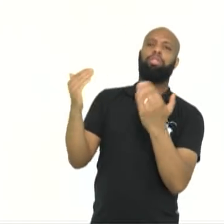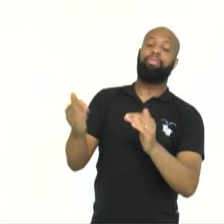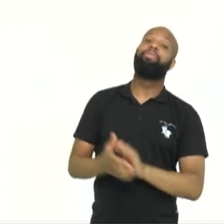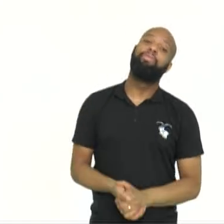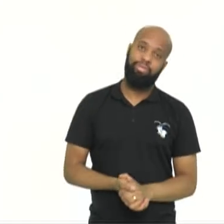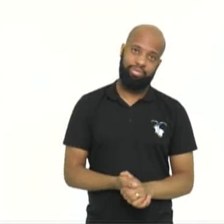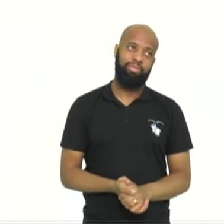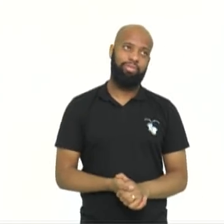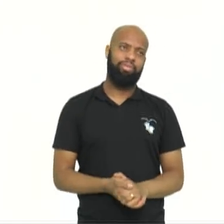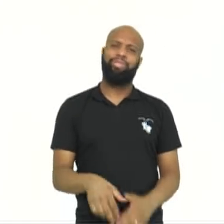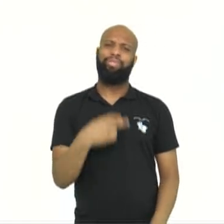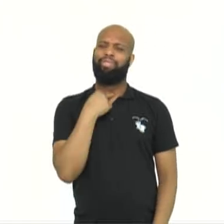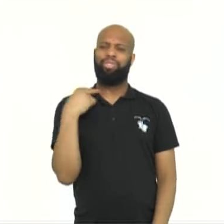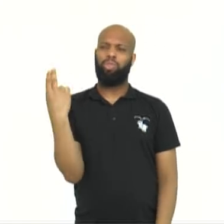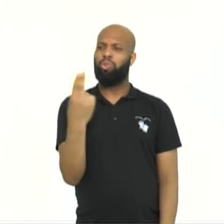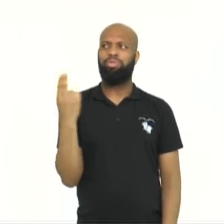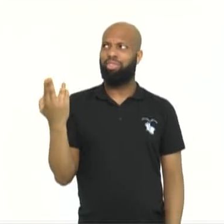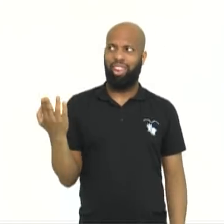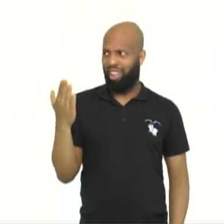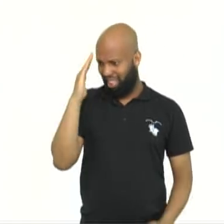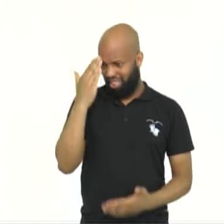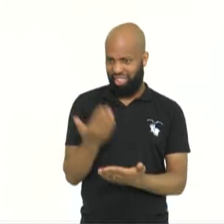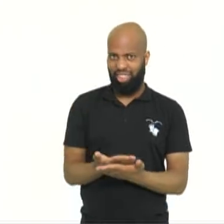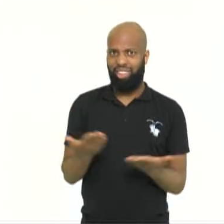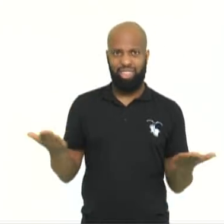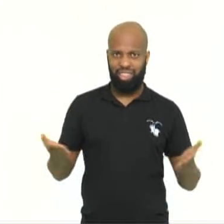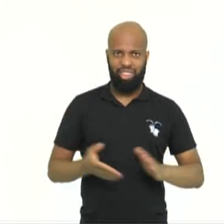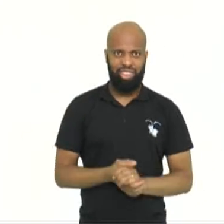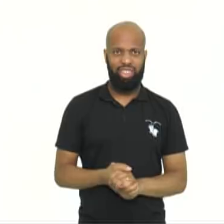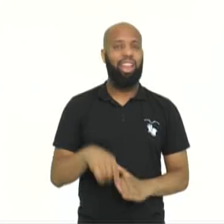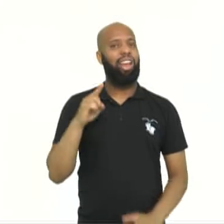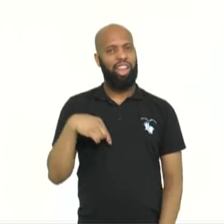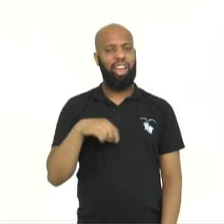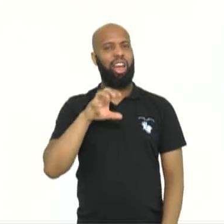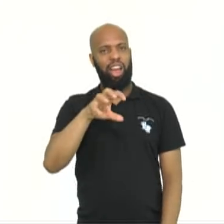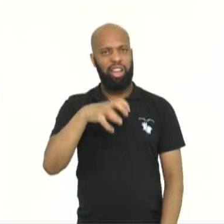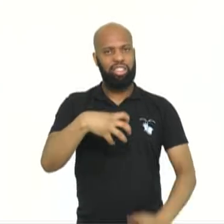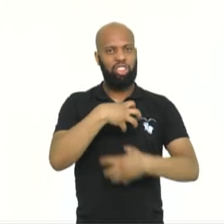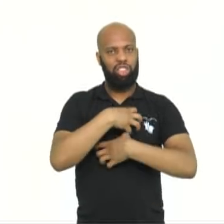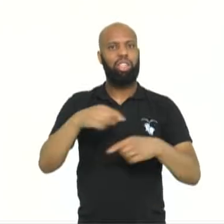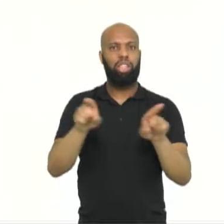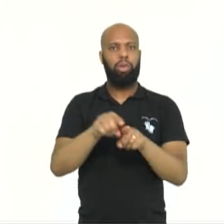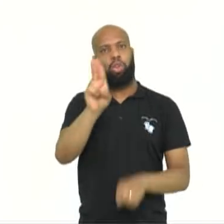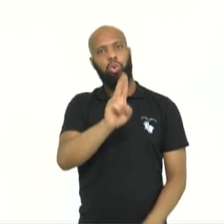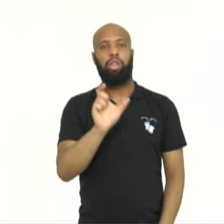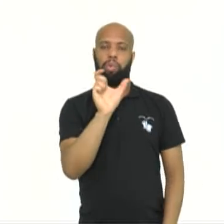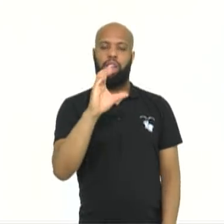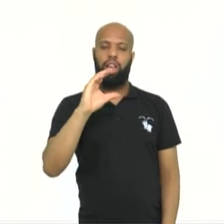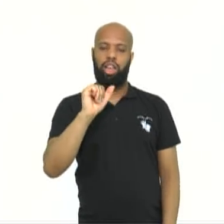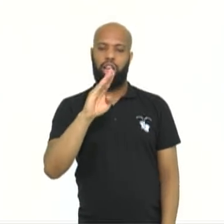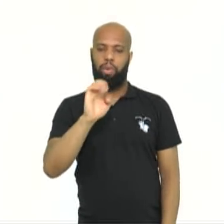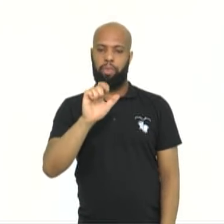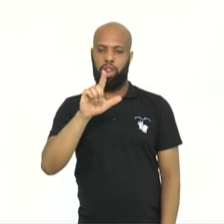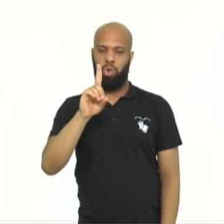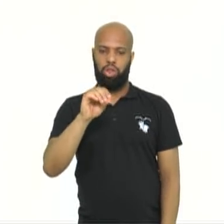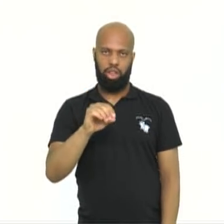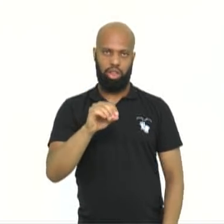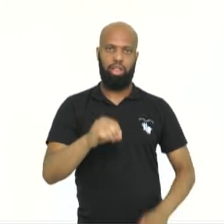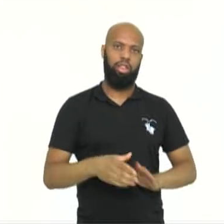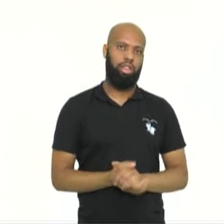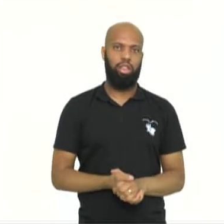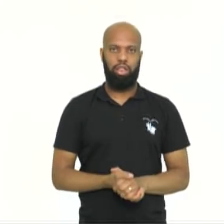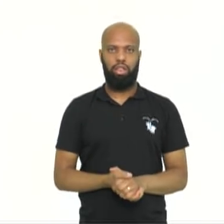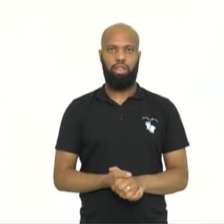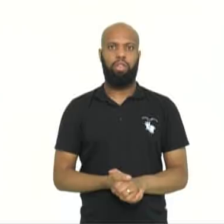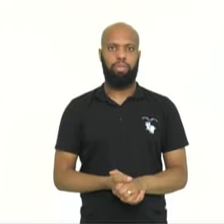ser, né? Isso é inacreditável. Então essa mesma ideia, então, proposta na alternativa B. Muito